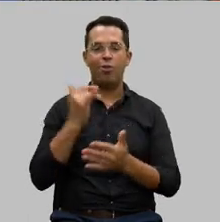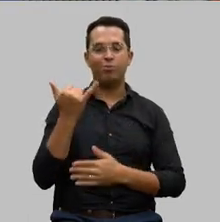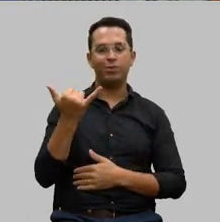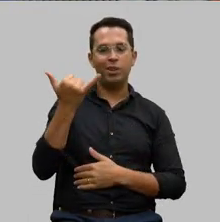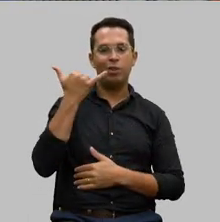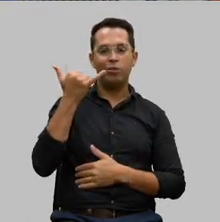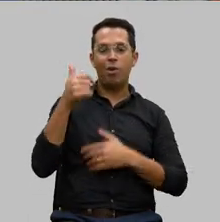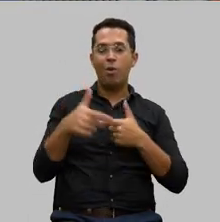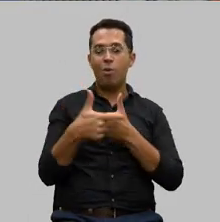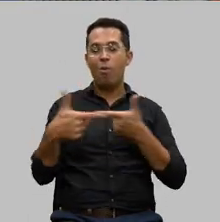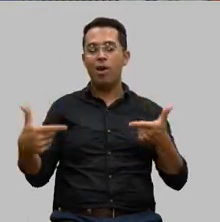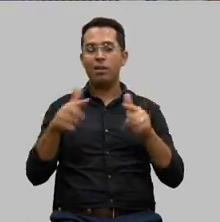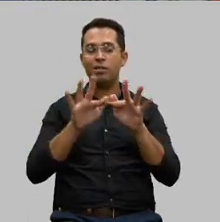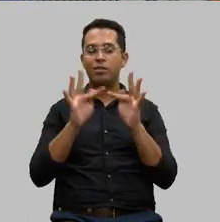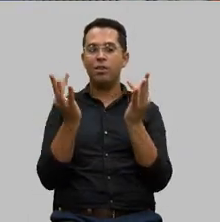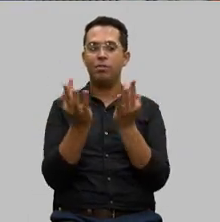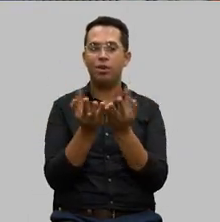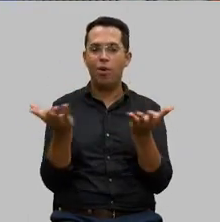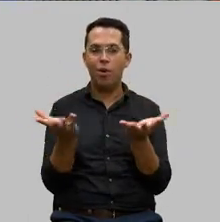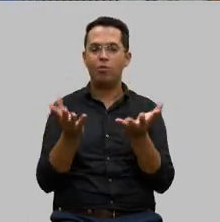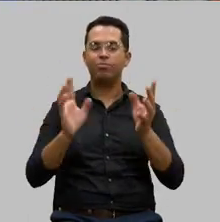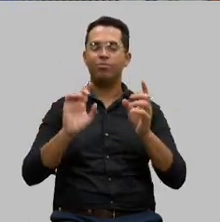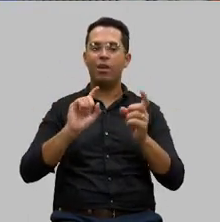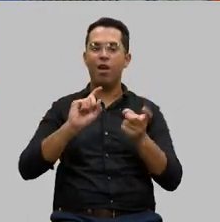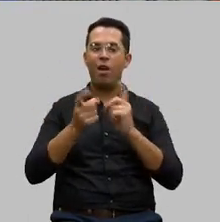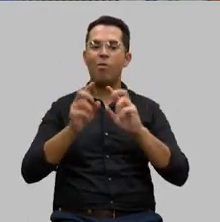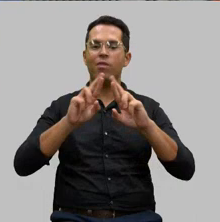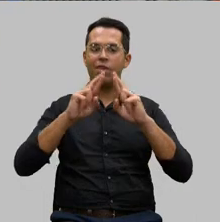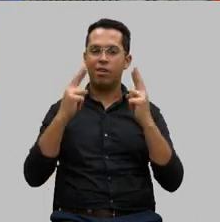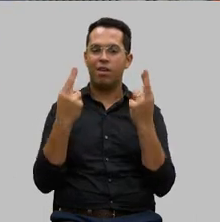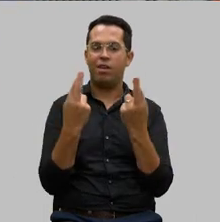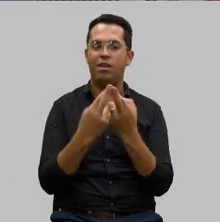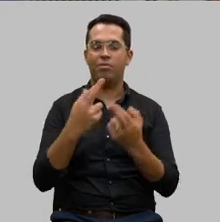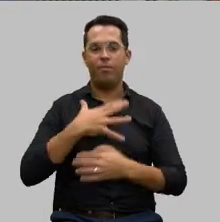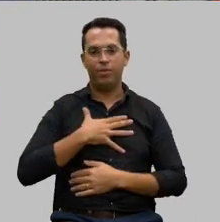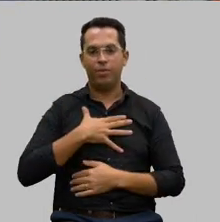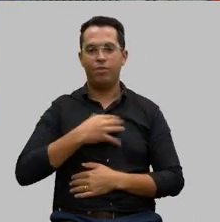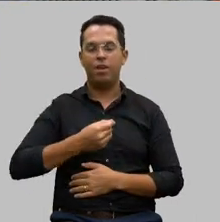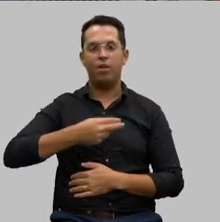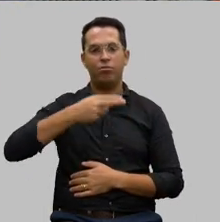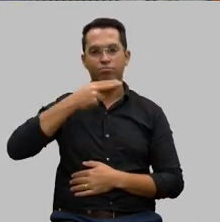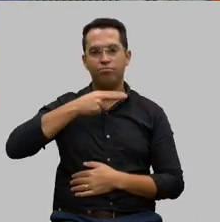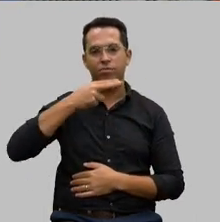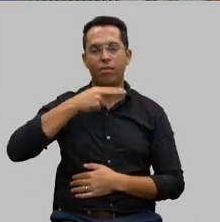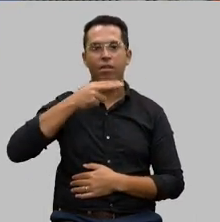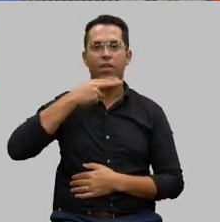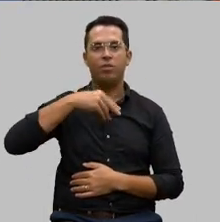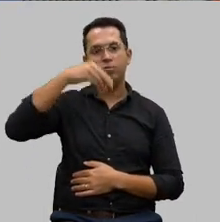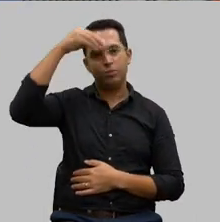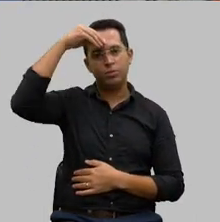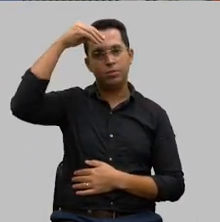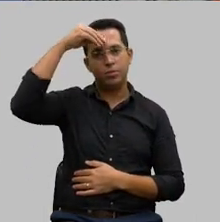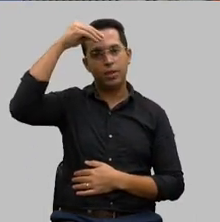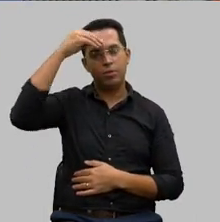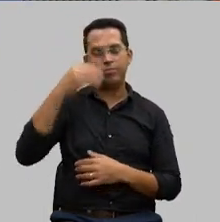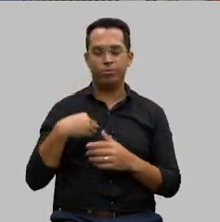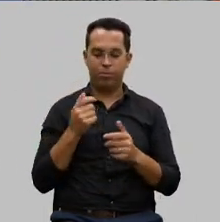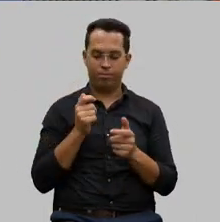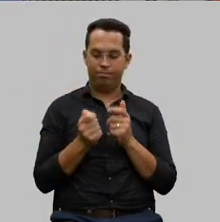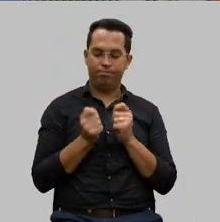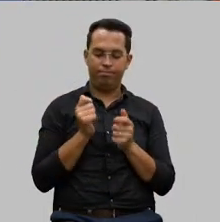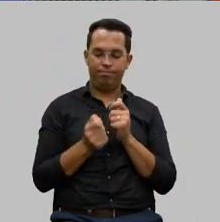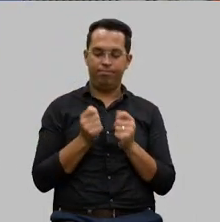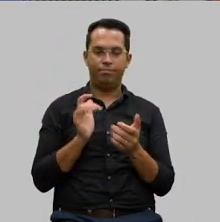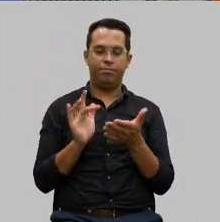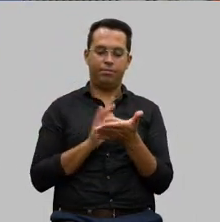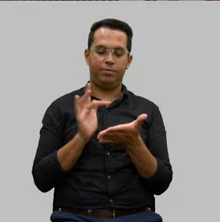famílias estão se Reunidas ali filhos netos sobrinhos e tá todo mundo no celular e